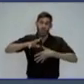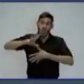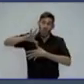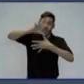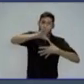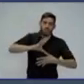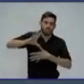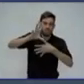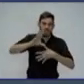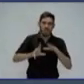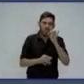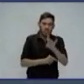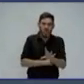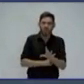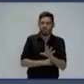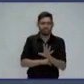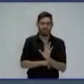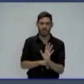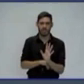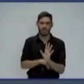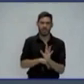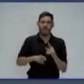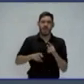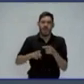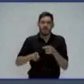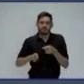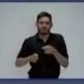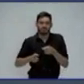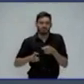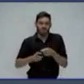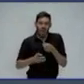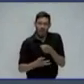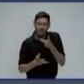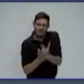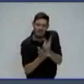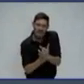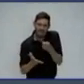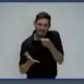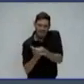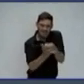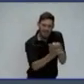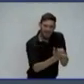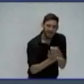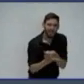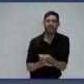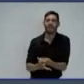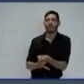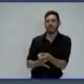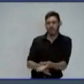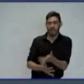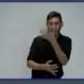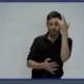só a América Latina. Essa tentação permanente daqueles que chegam ao